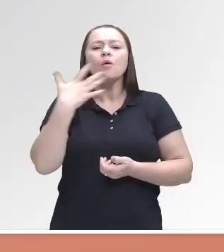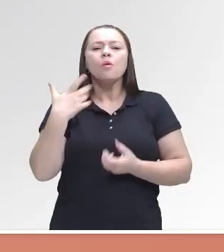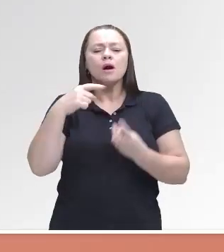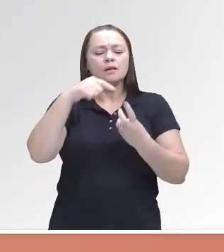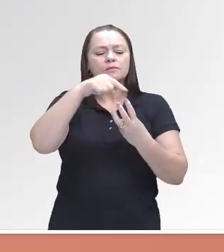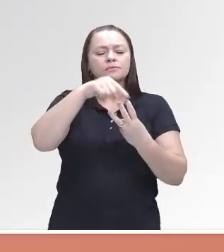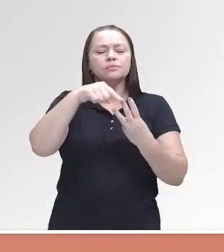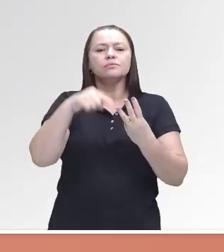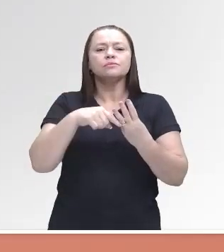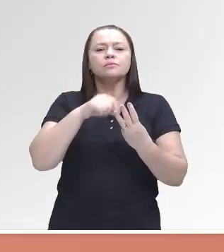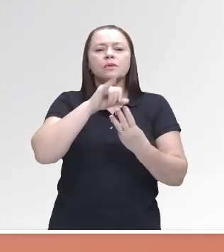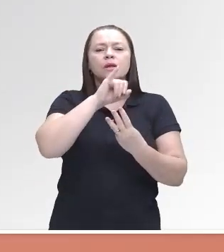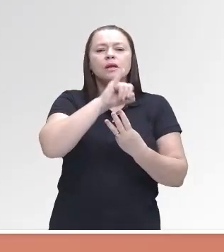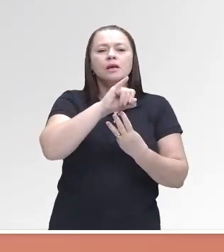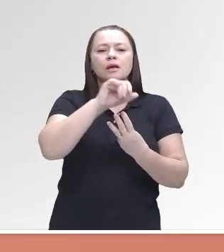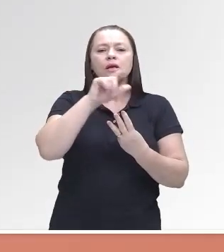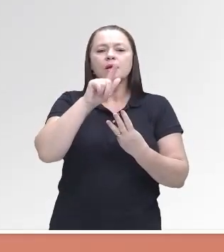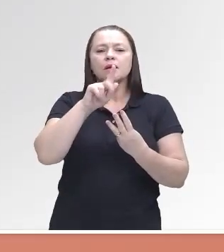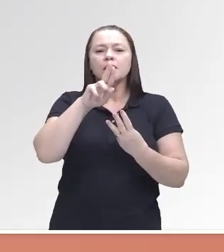temos?